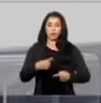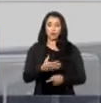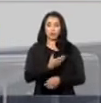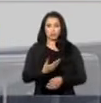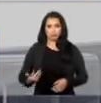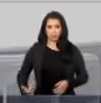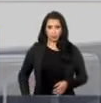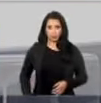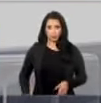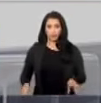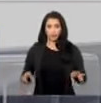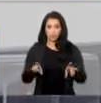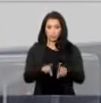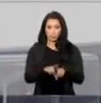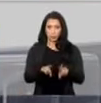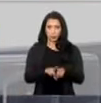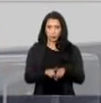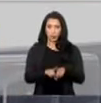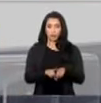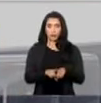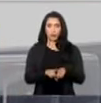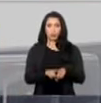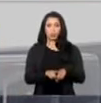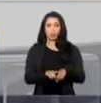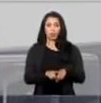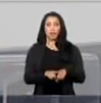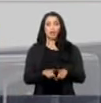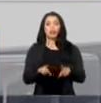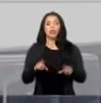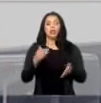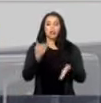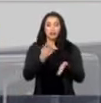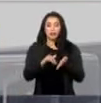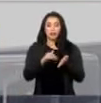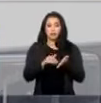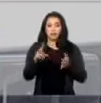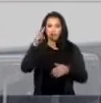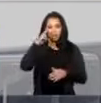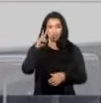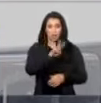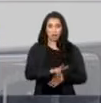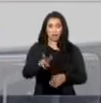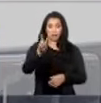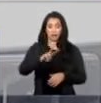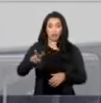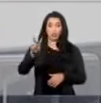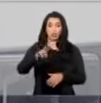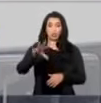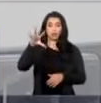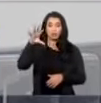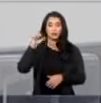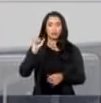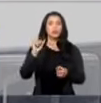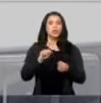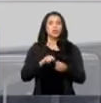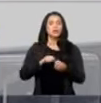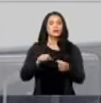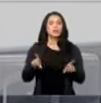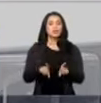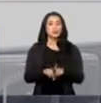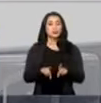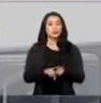Além de formular políticas públicas, a Secretaria do Audiovisual possui atribuições de formação e